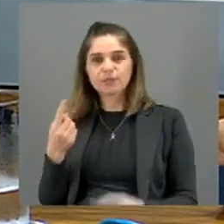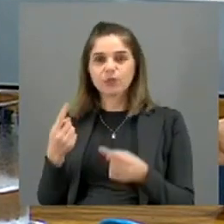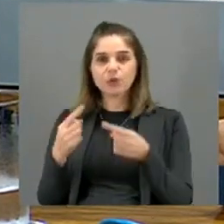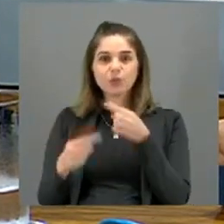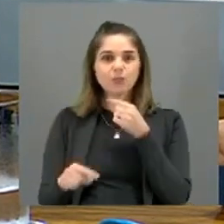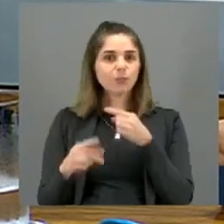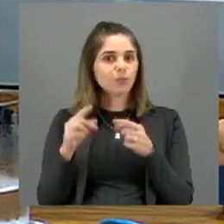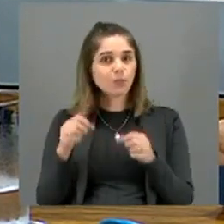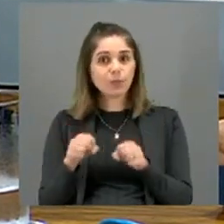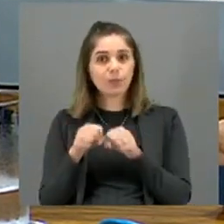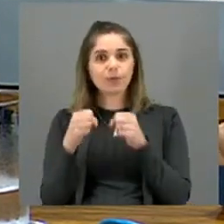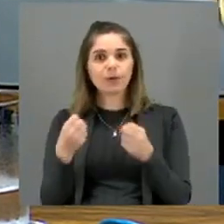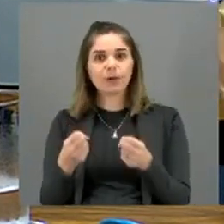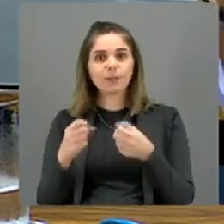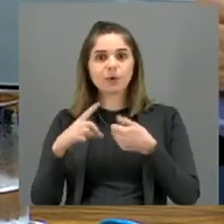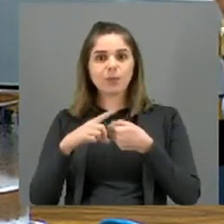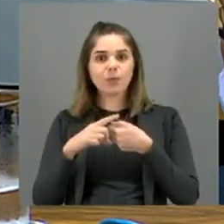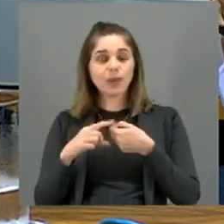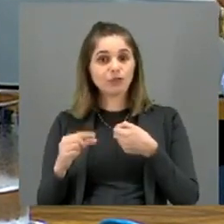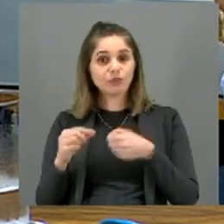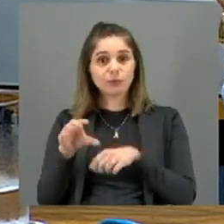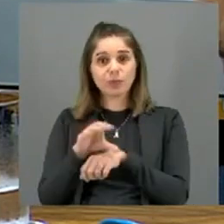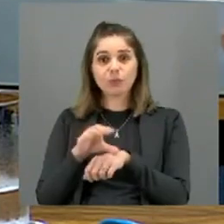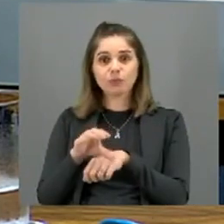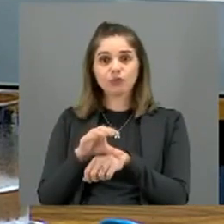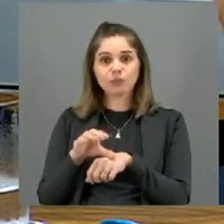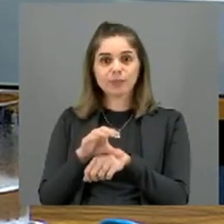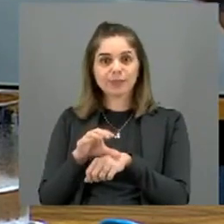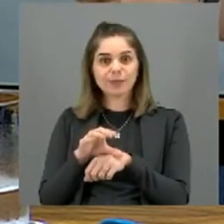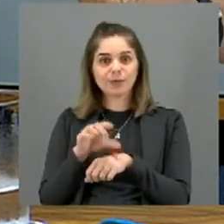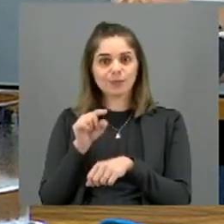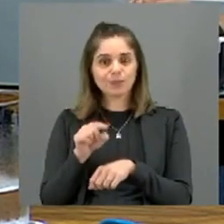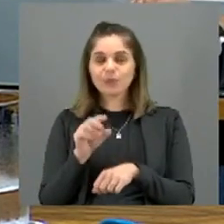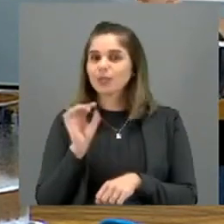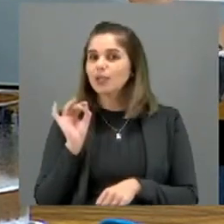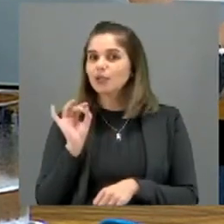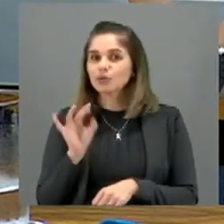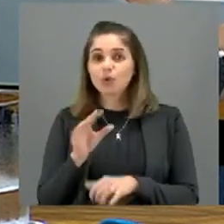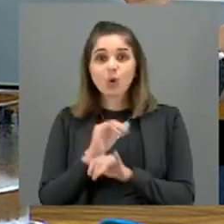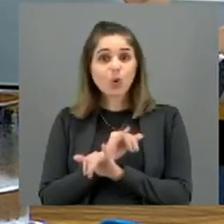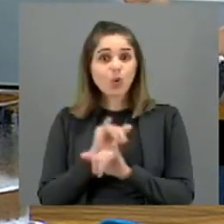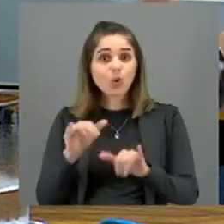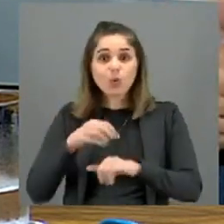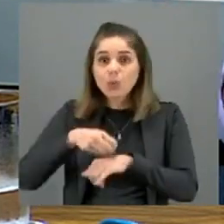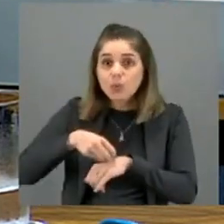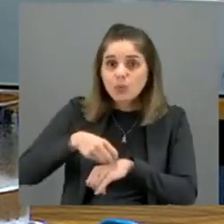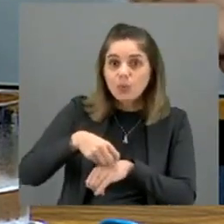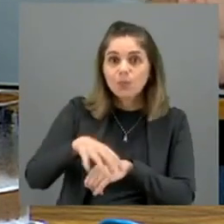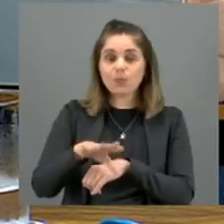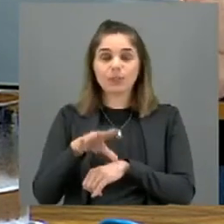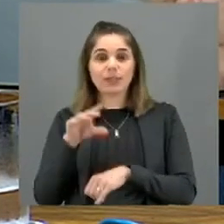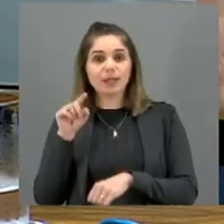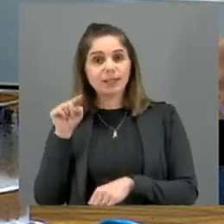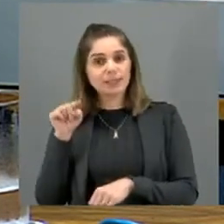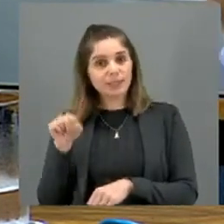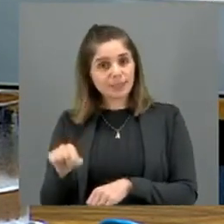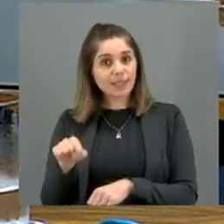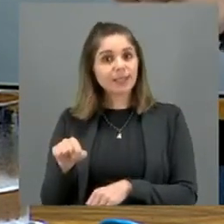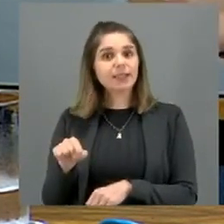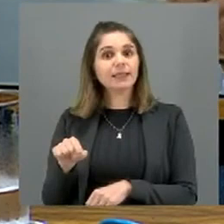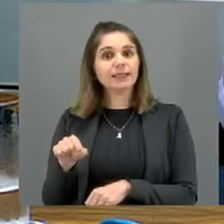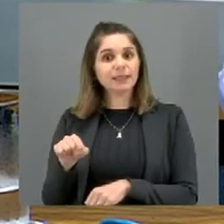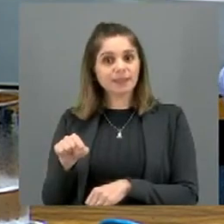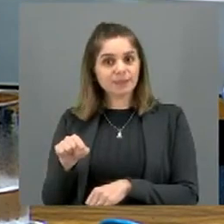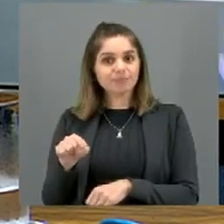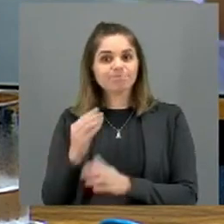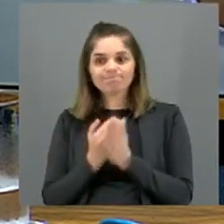Flávio, que na verdade era tão somente comunicar que ele havia ido